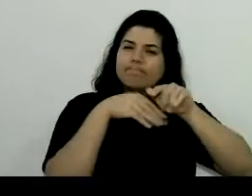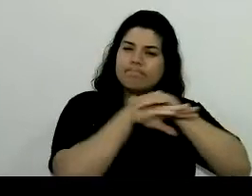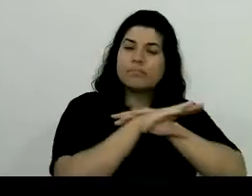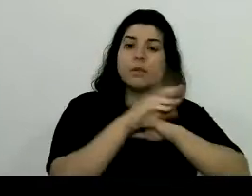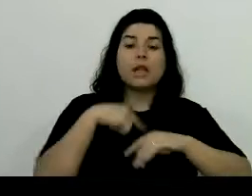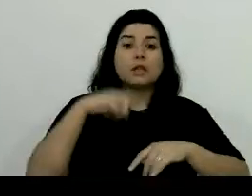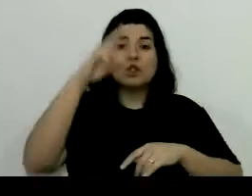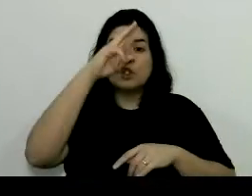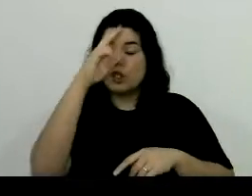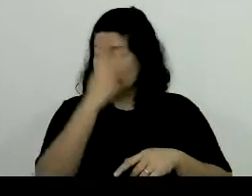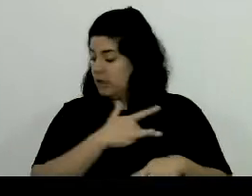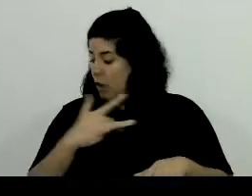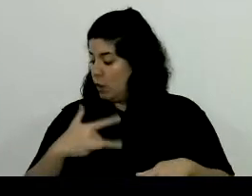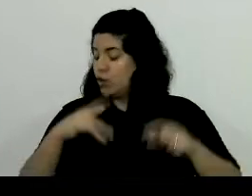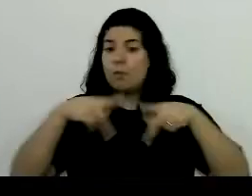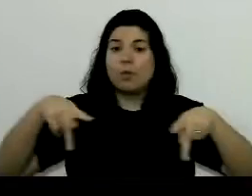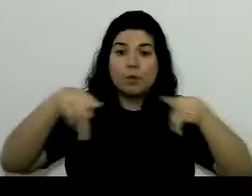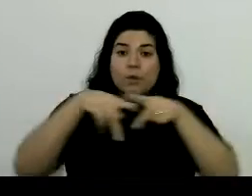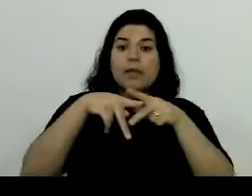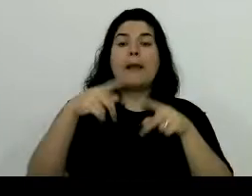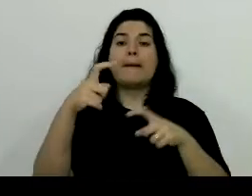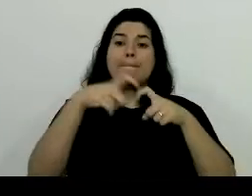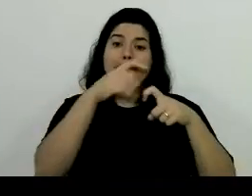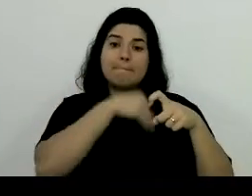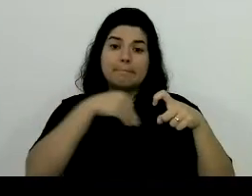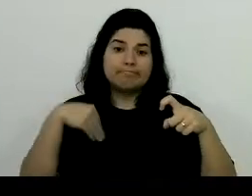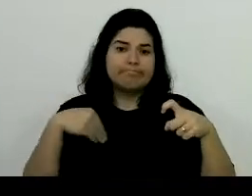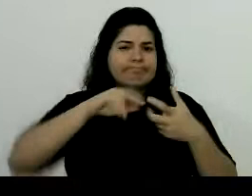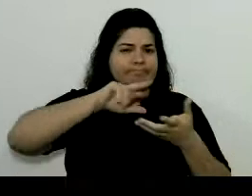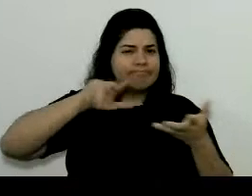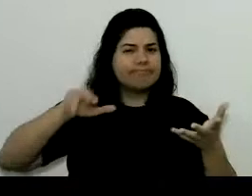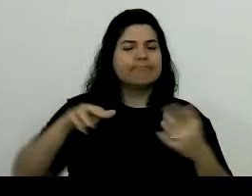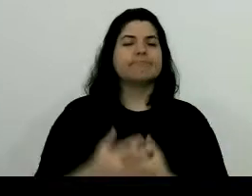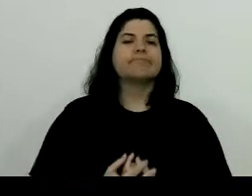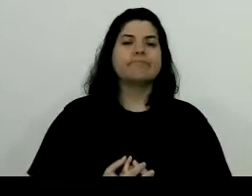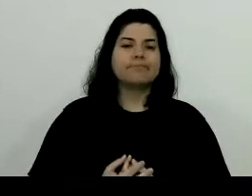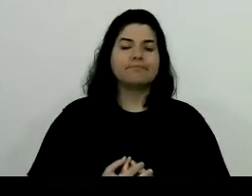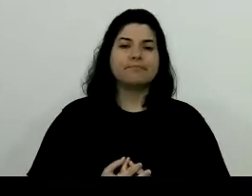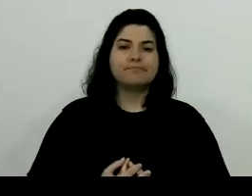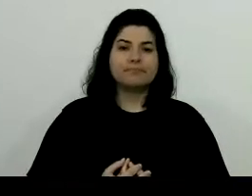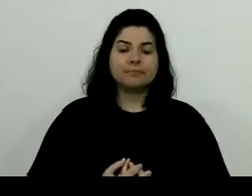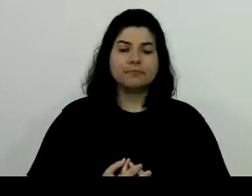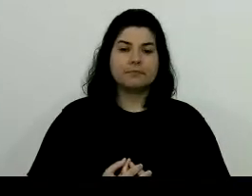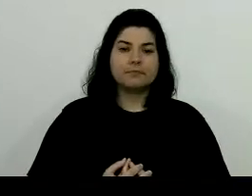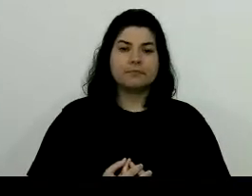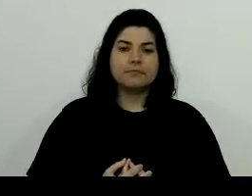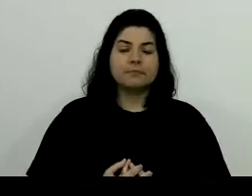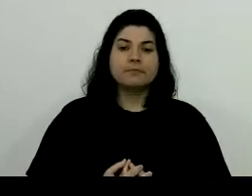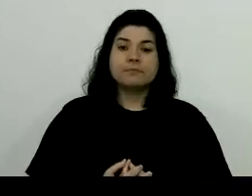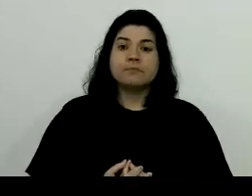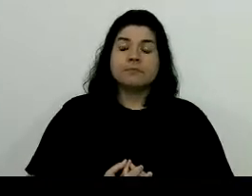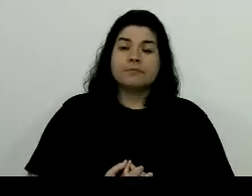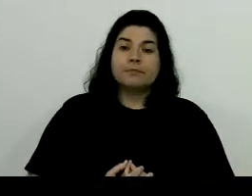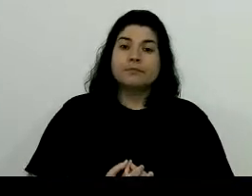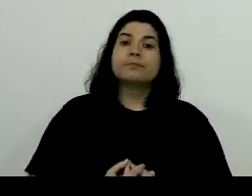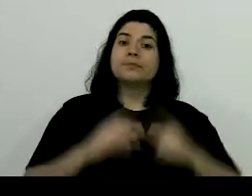das ciências, da medicina, né? Então, nessa perspectiva, o acervo da